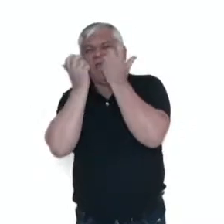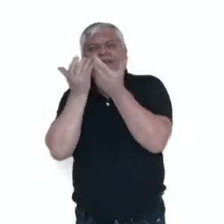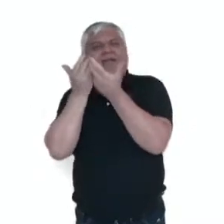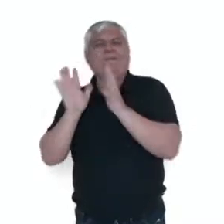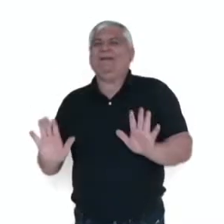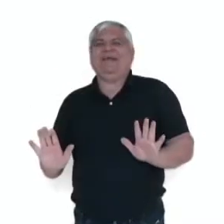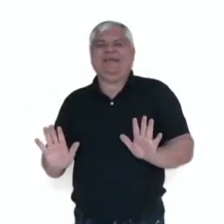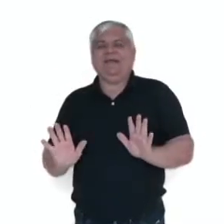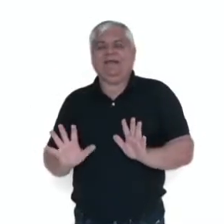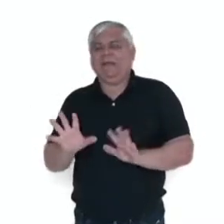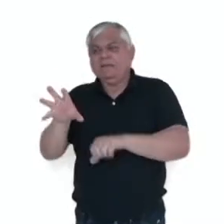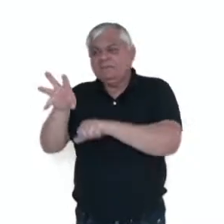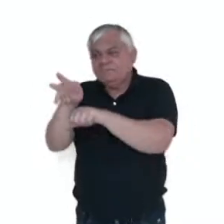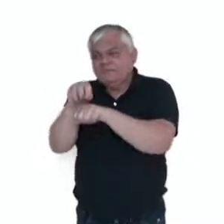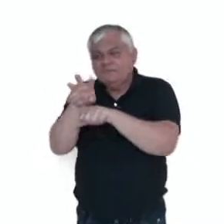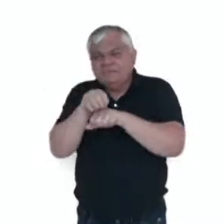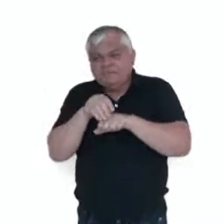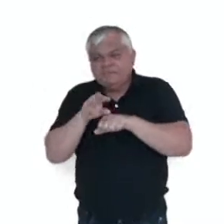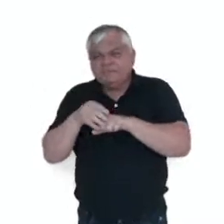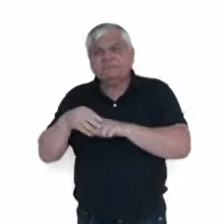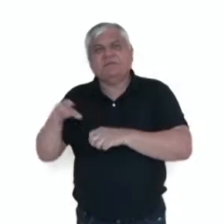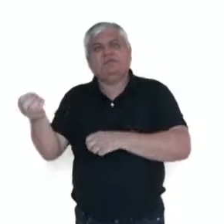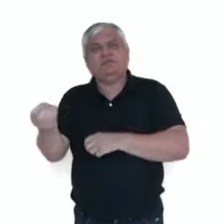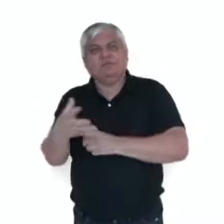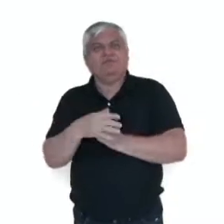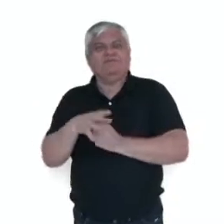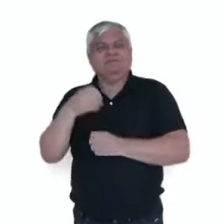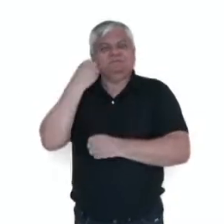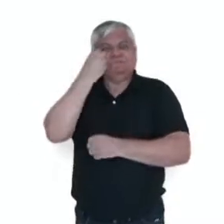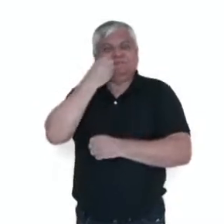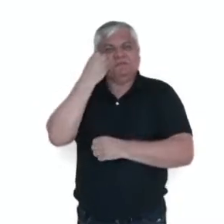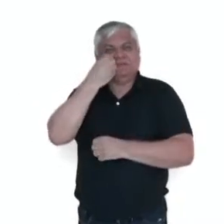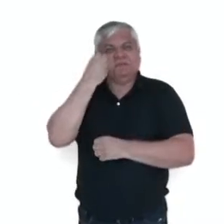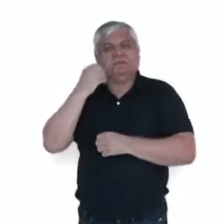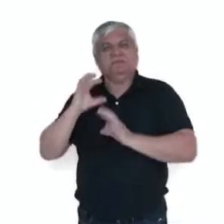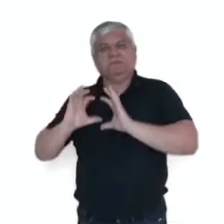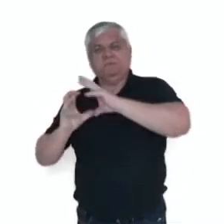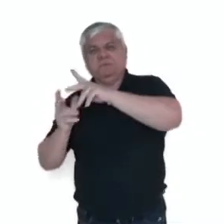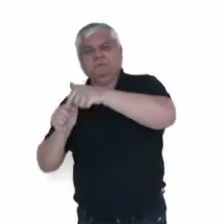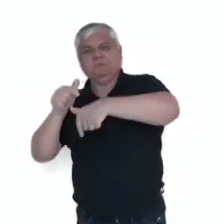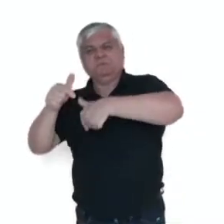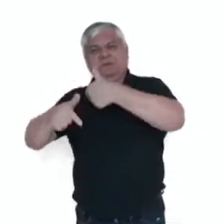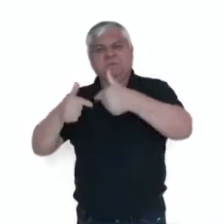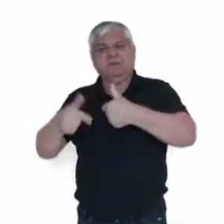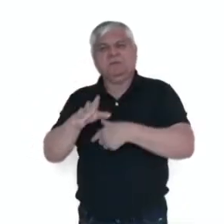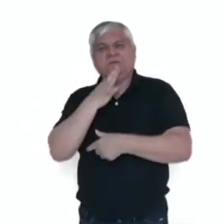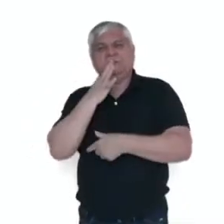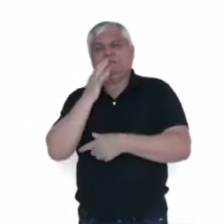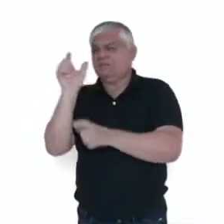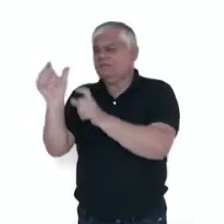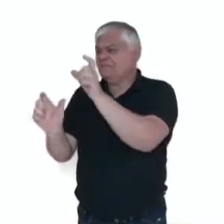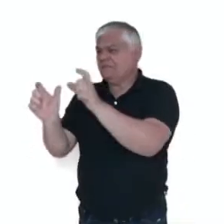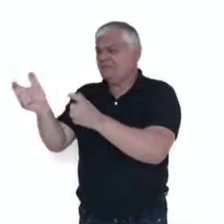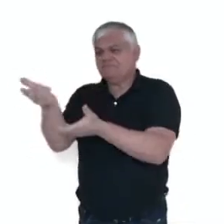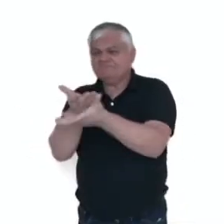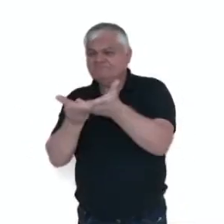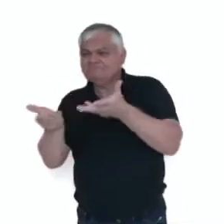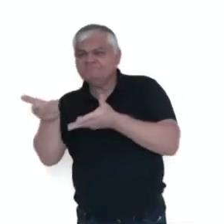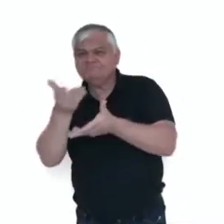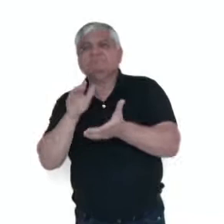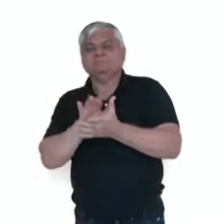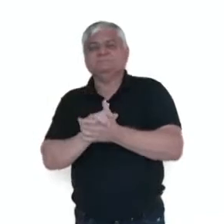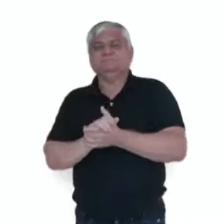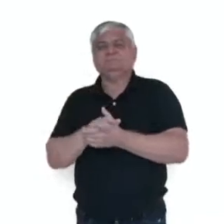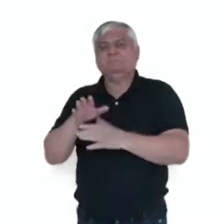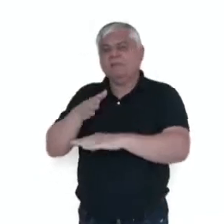novos conhecimentos, adquirir experiência para o mundo do trabalho e conhecer outras pessoas. Ao participar